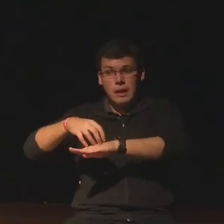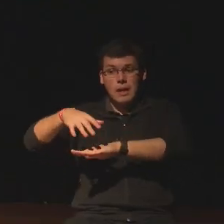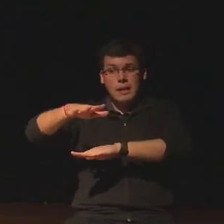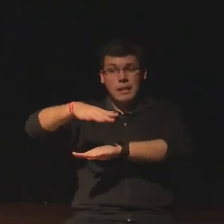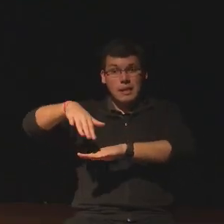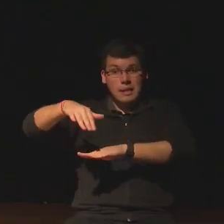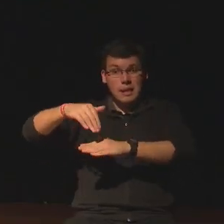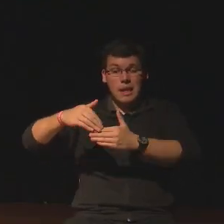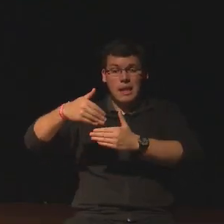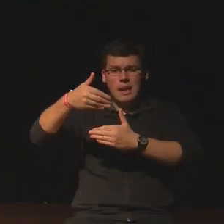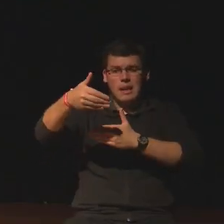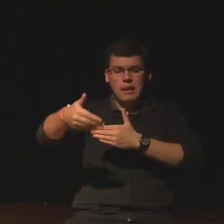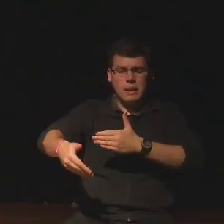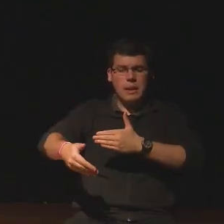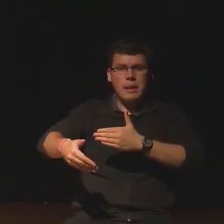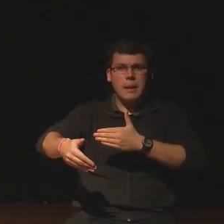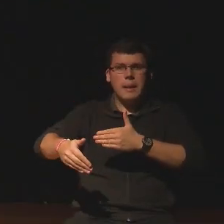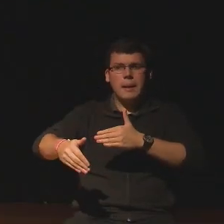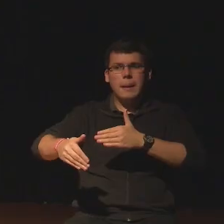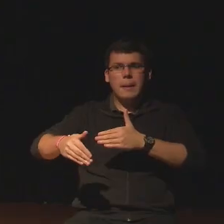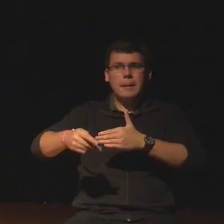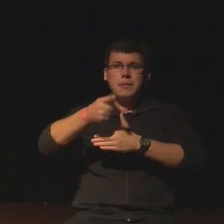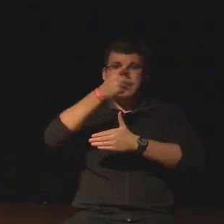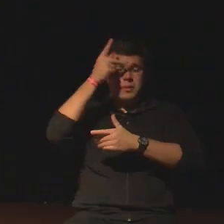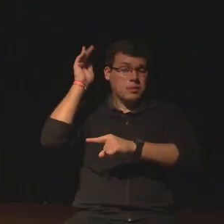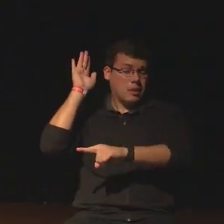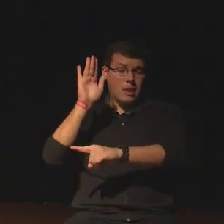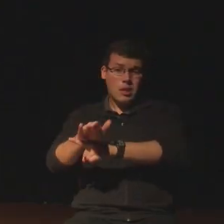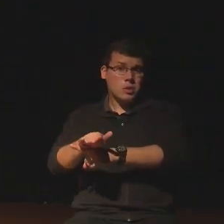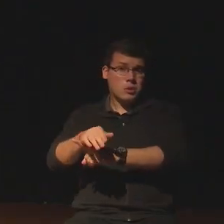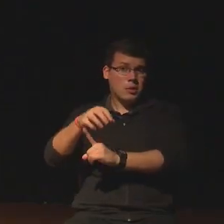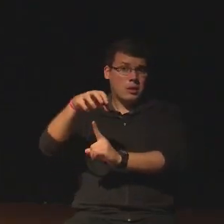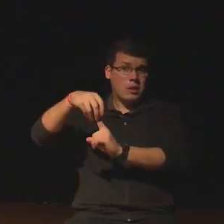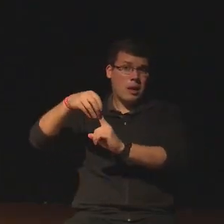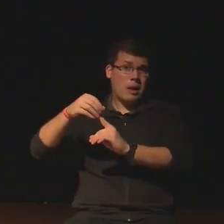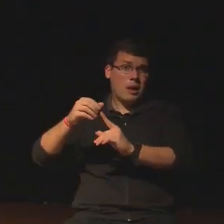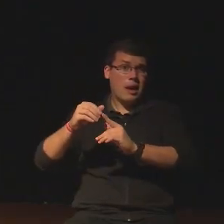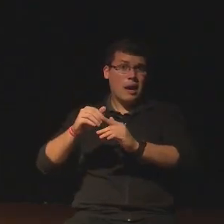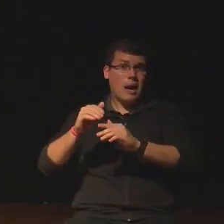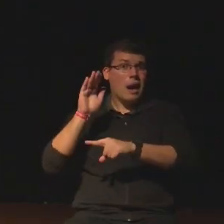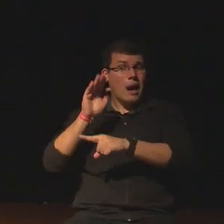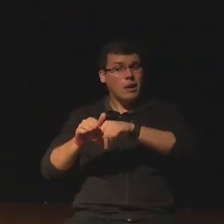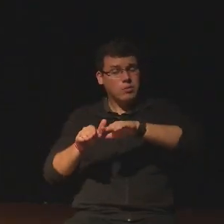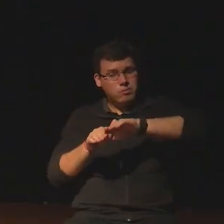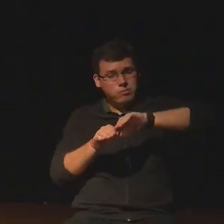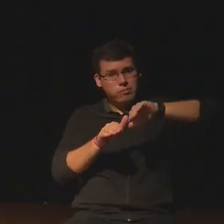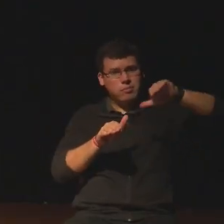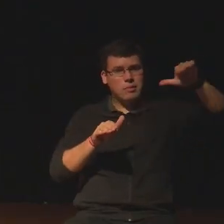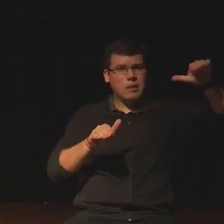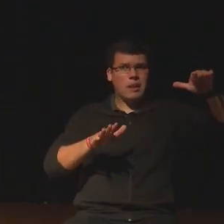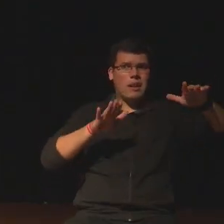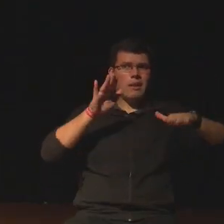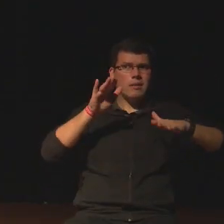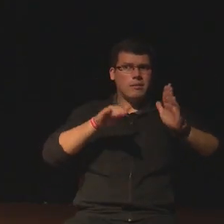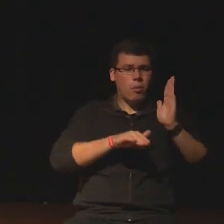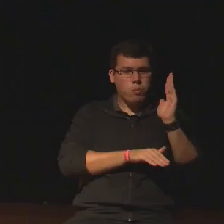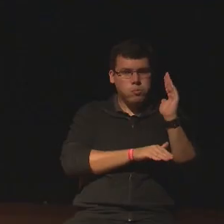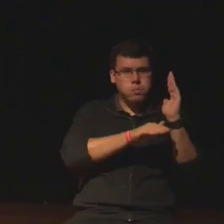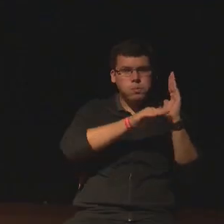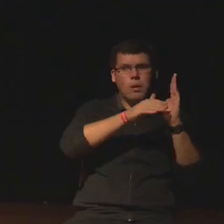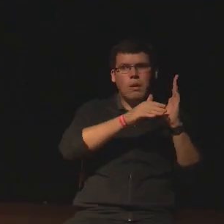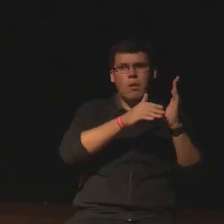ônibus aqui embaixo para subir. Pode ser um elevador conectado com bilhete único, uma